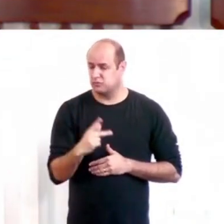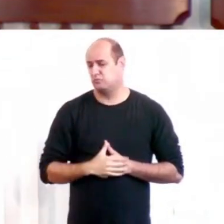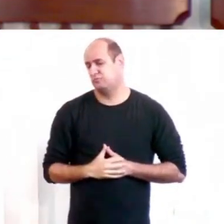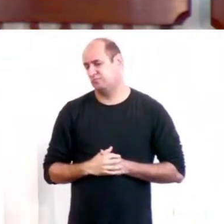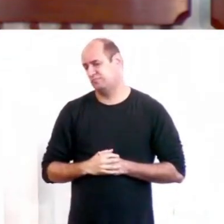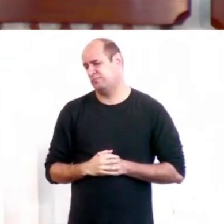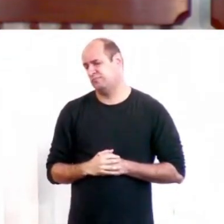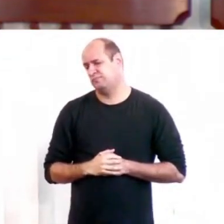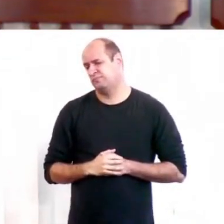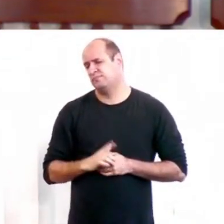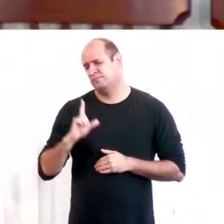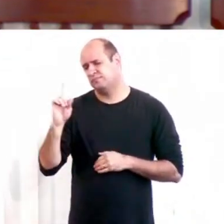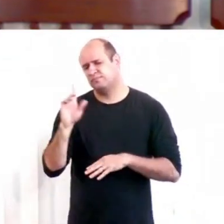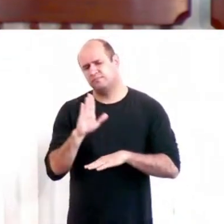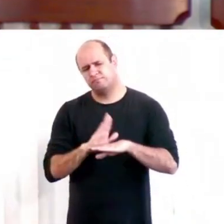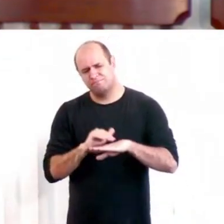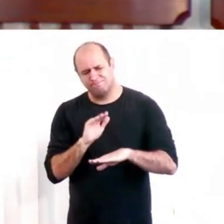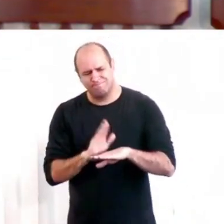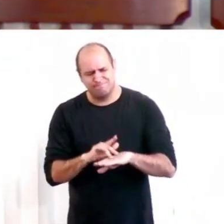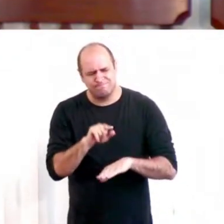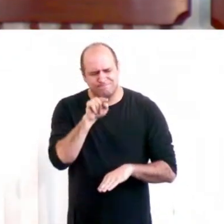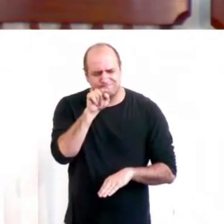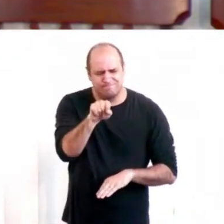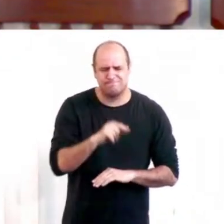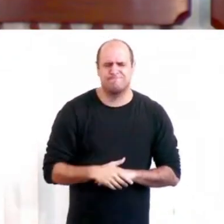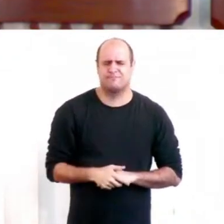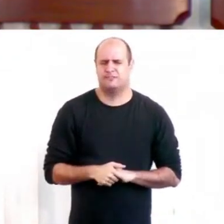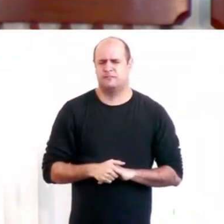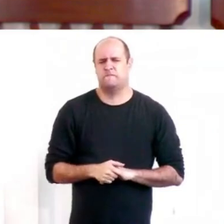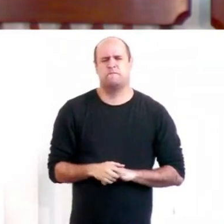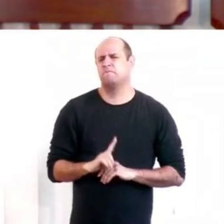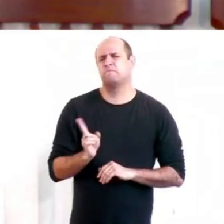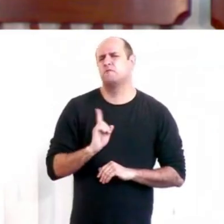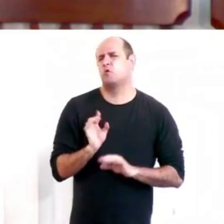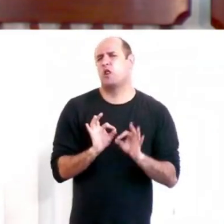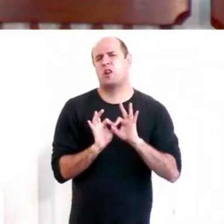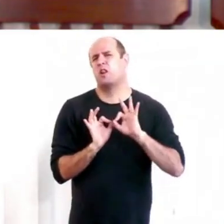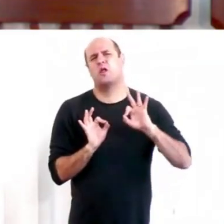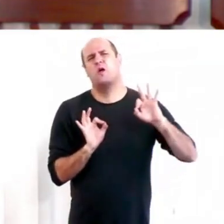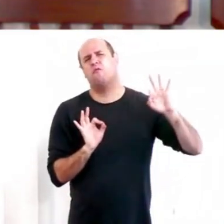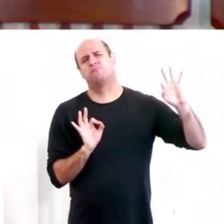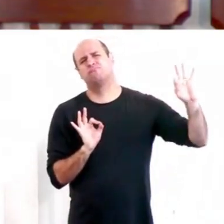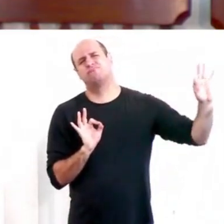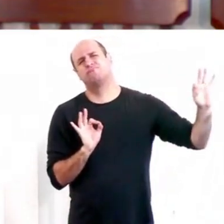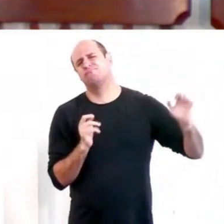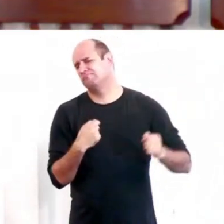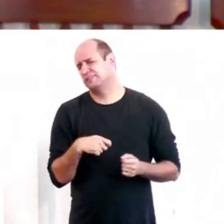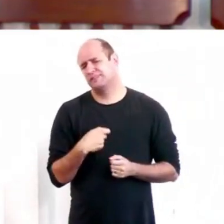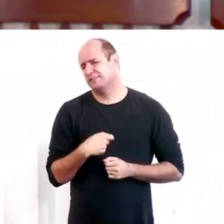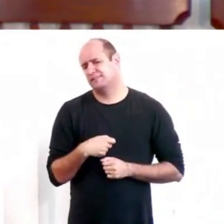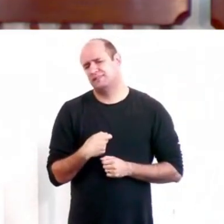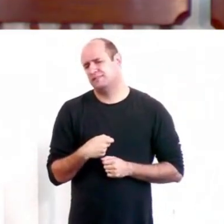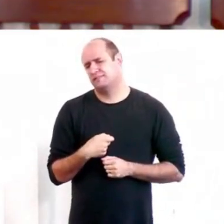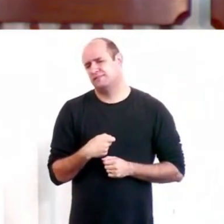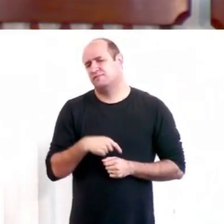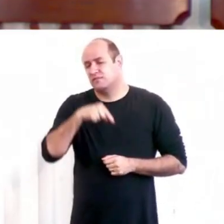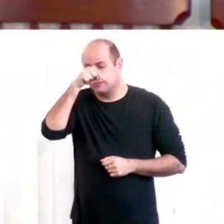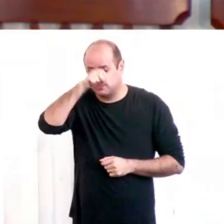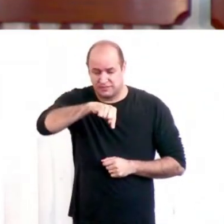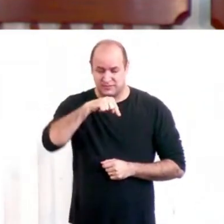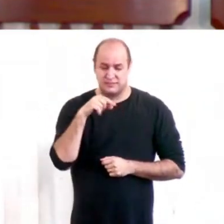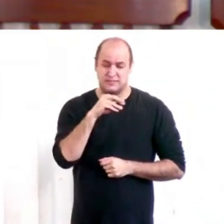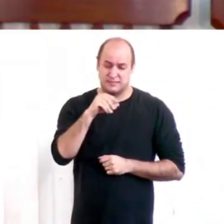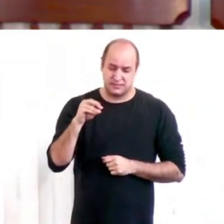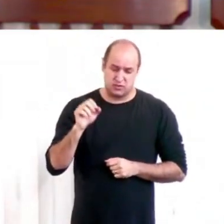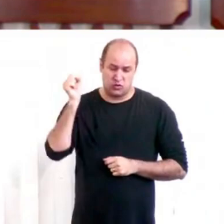que Ele está te chamando, não para ir para muito longe, para você ser sal e luz na sua